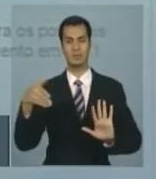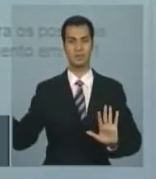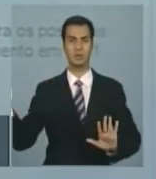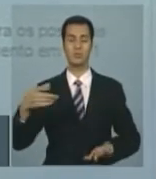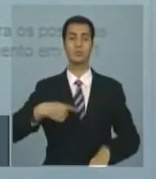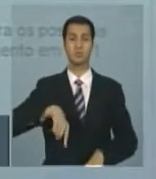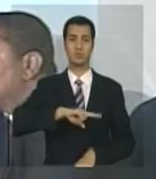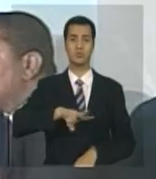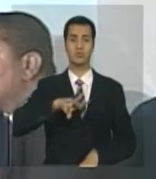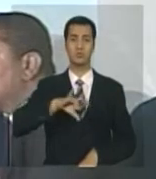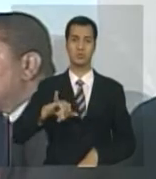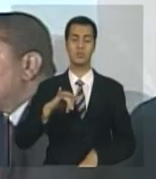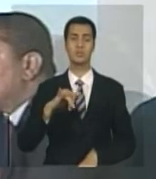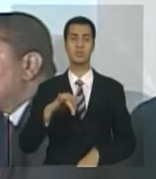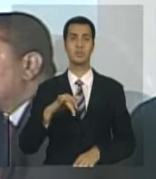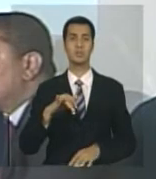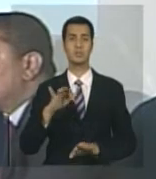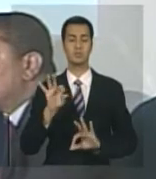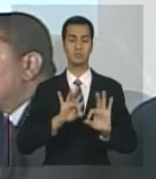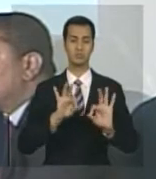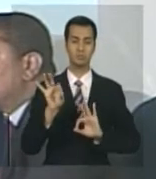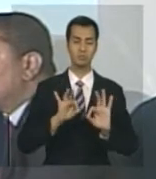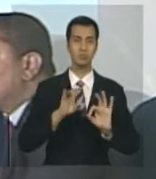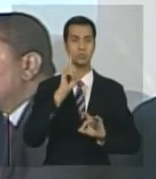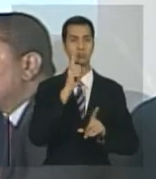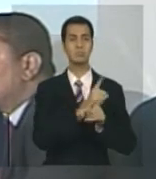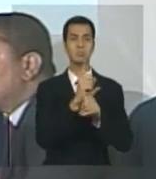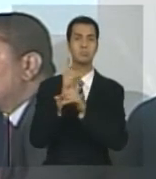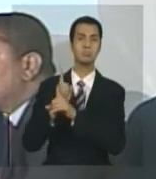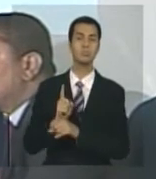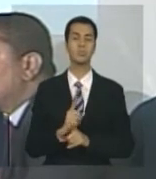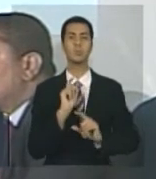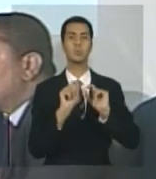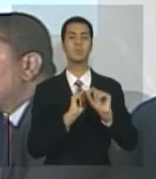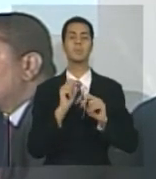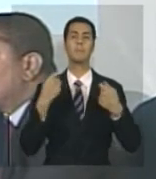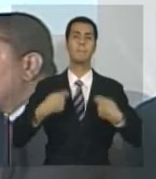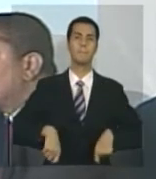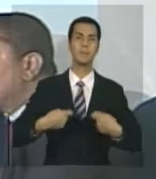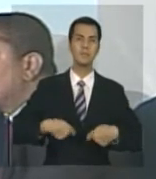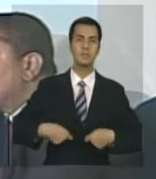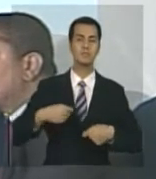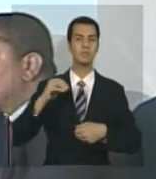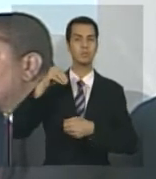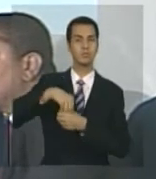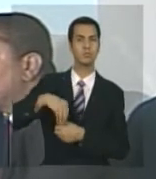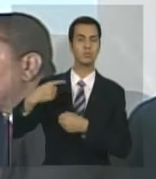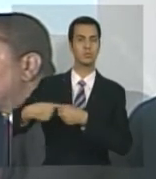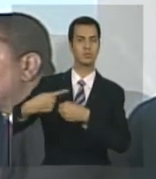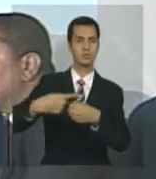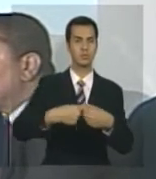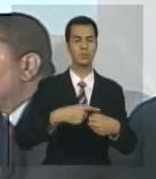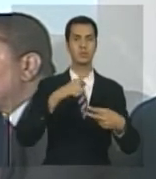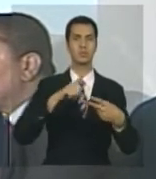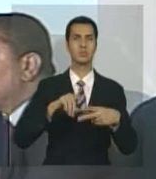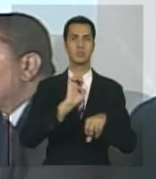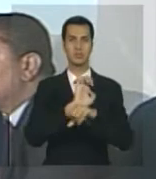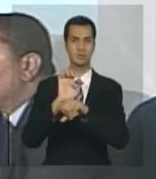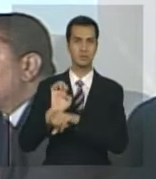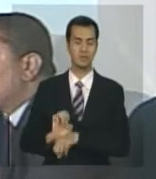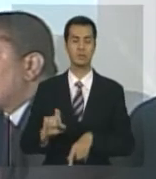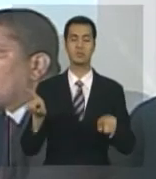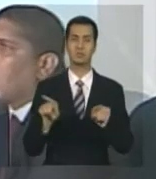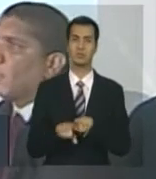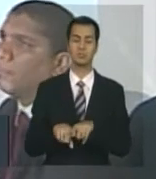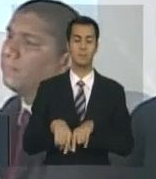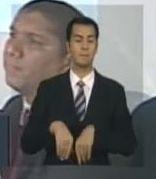que nós estamos recolhendo já as demandas e as solicitações, sobretudo dos municípios e dos estados mais castigados,